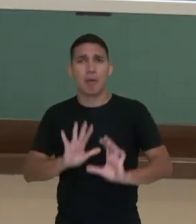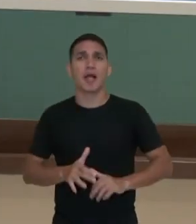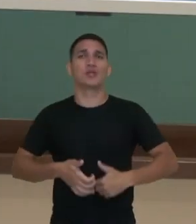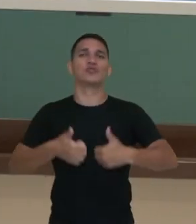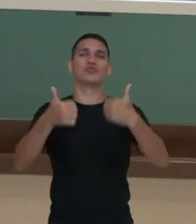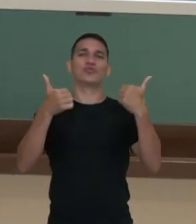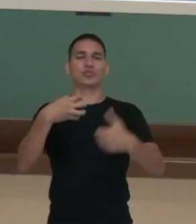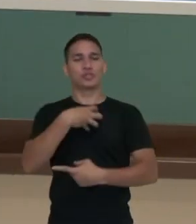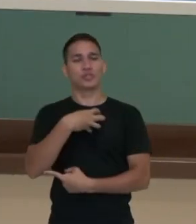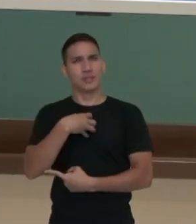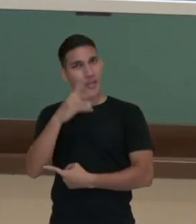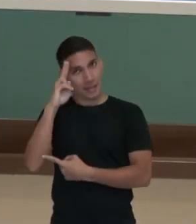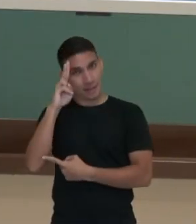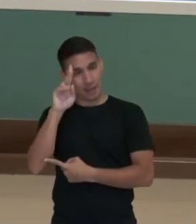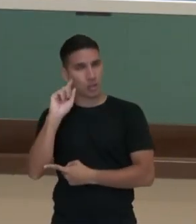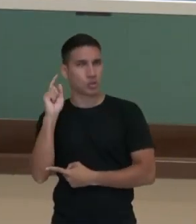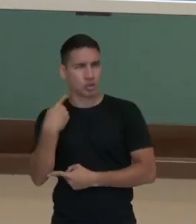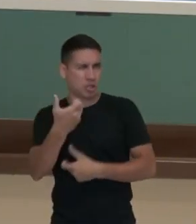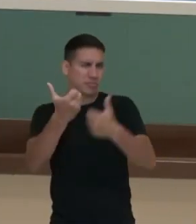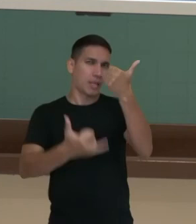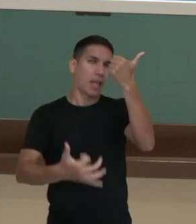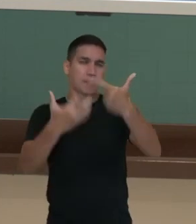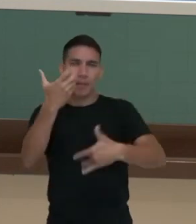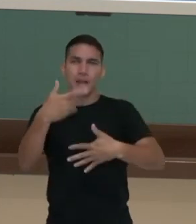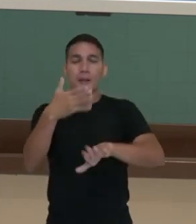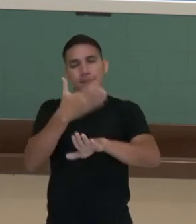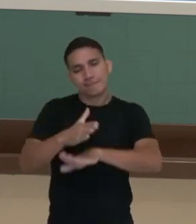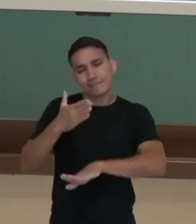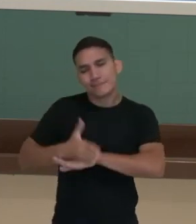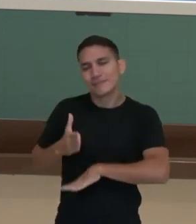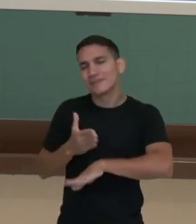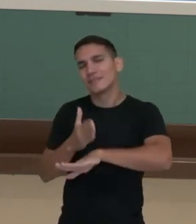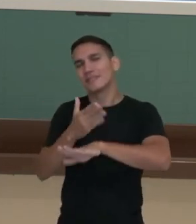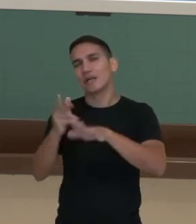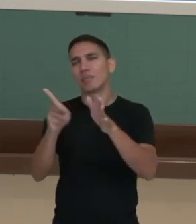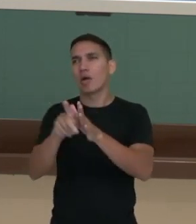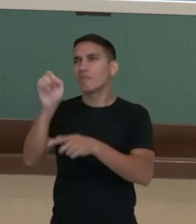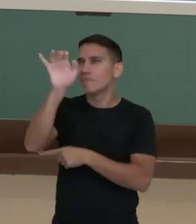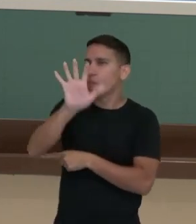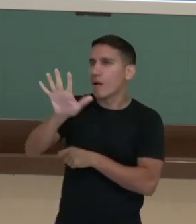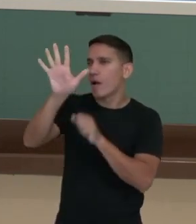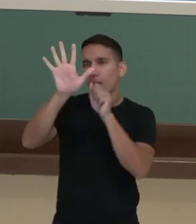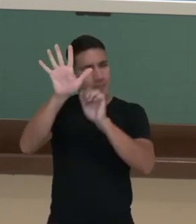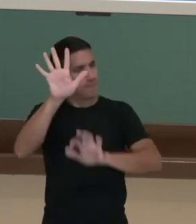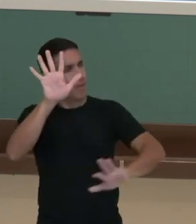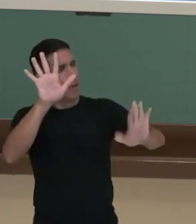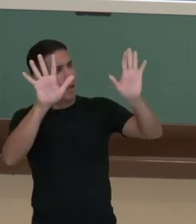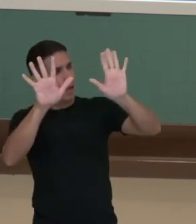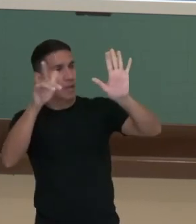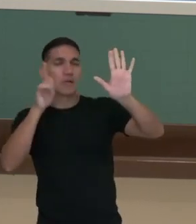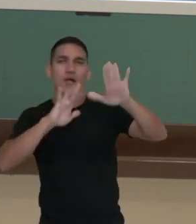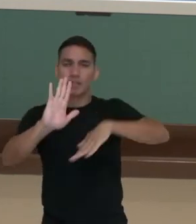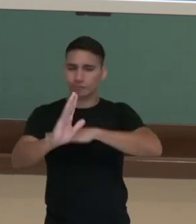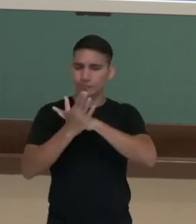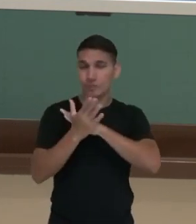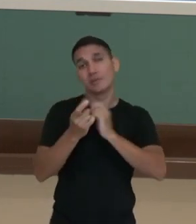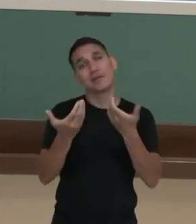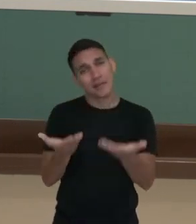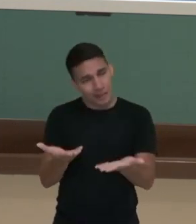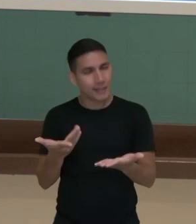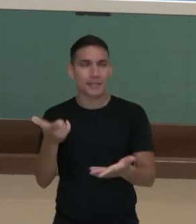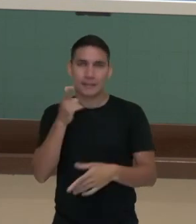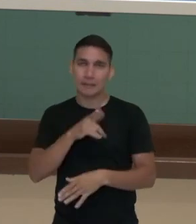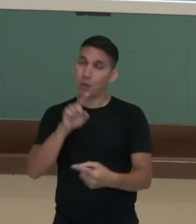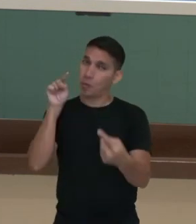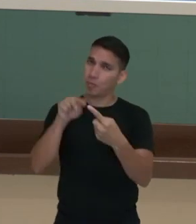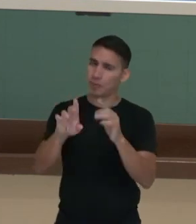Lembra daquela história que a gente falou, né, de treinar com a imagem que vai te, né, auxiliando? Então, essa que é a